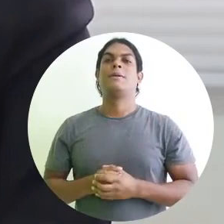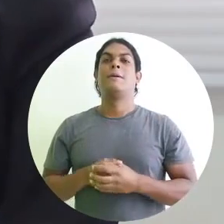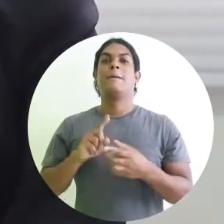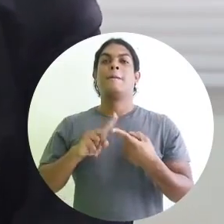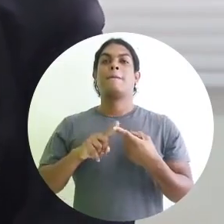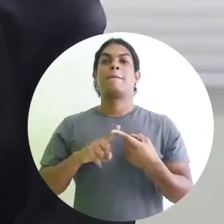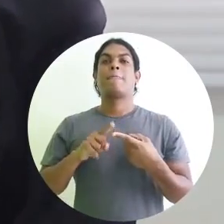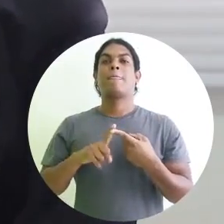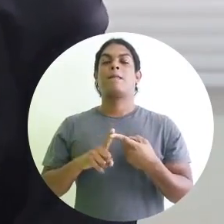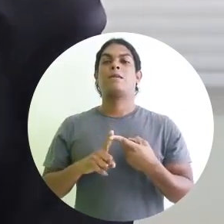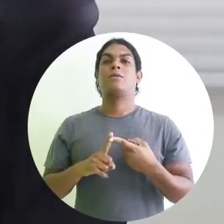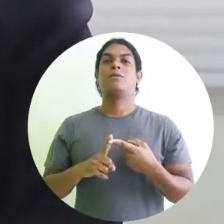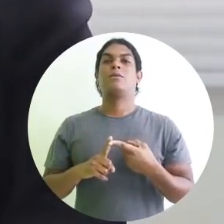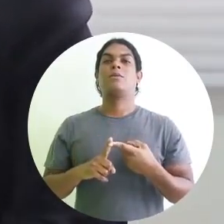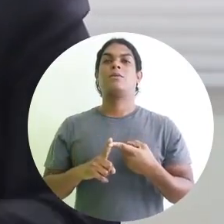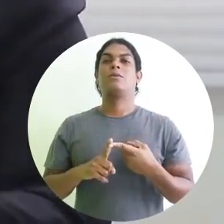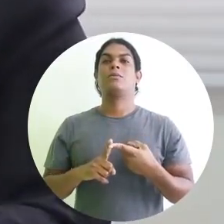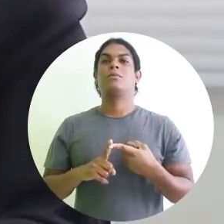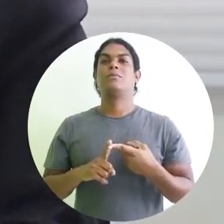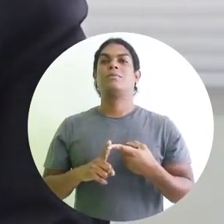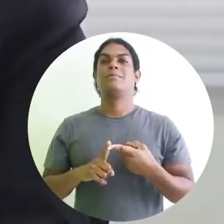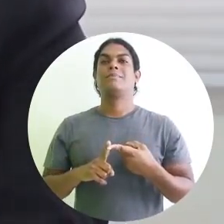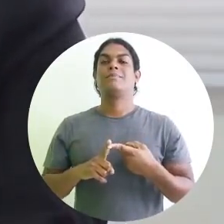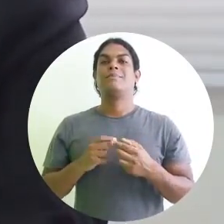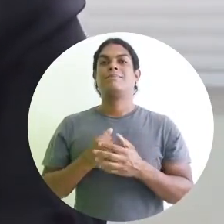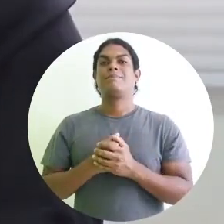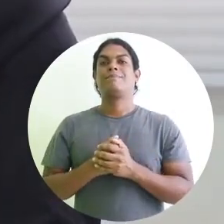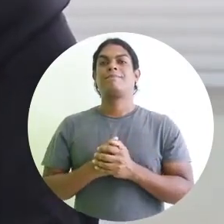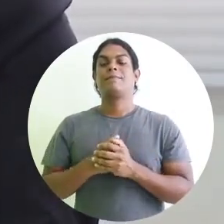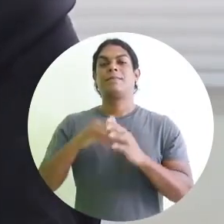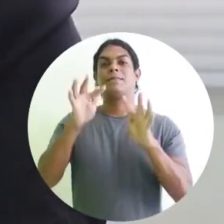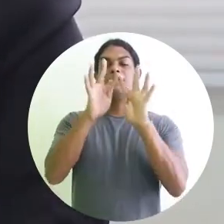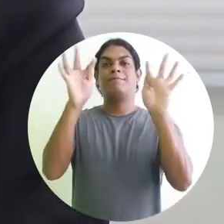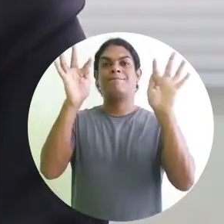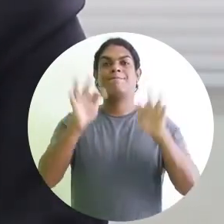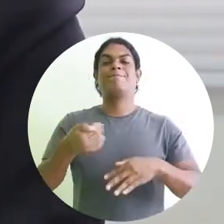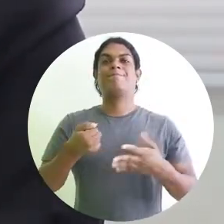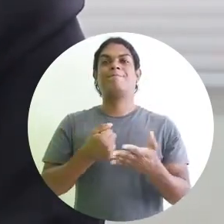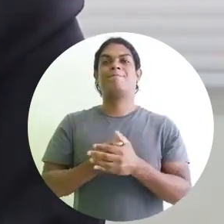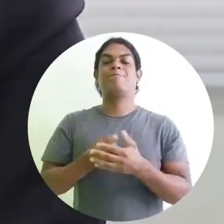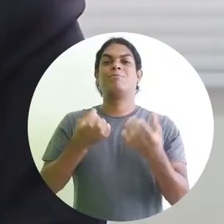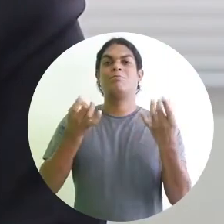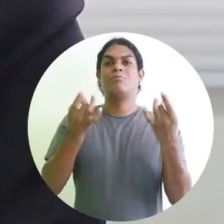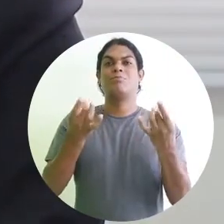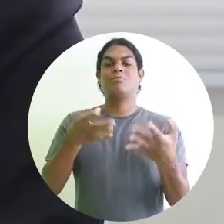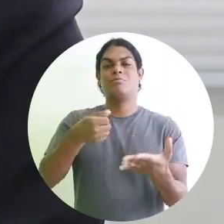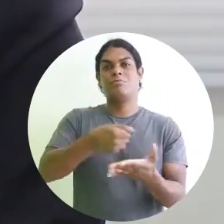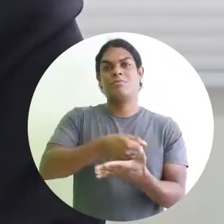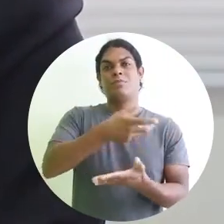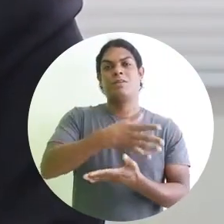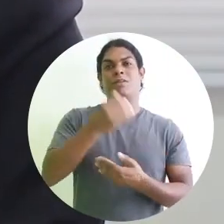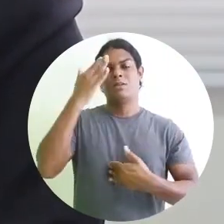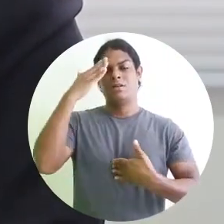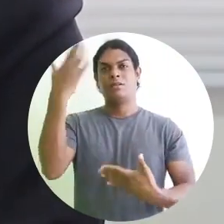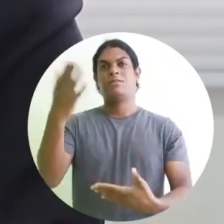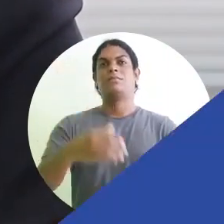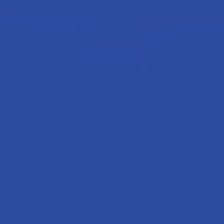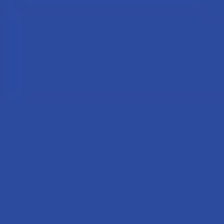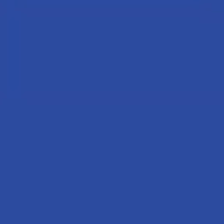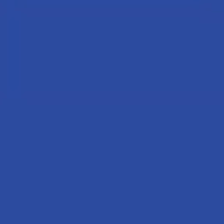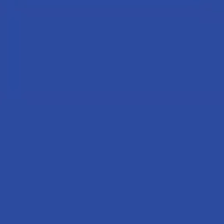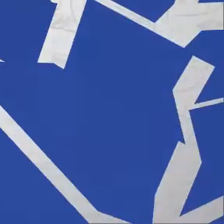entre a operação de compra e venda entre o exportador e o importador. Obrigada e até a próxima.